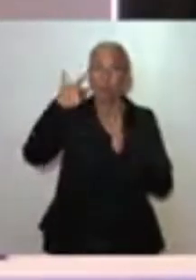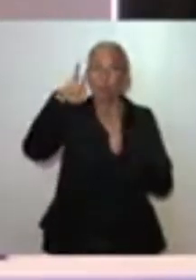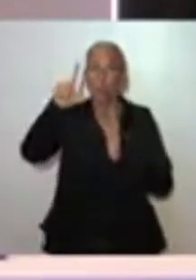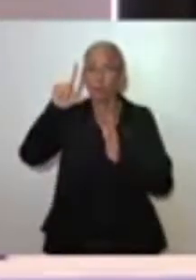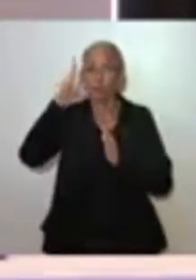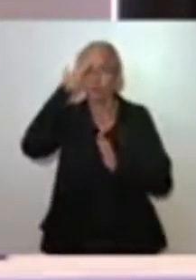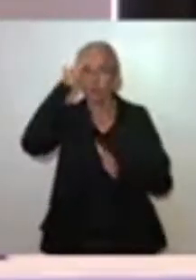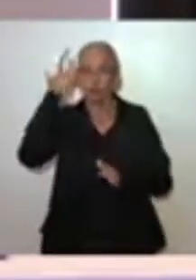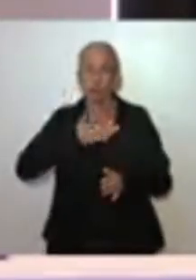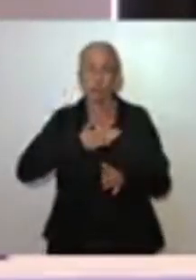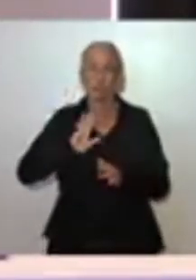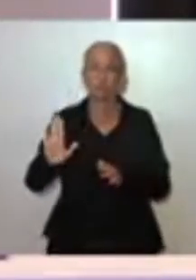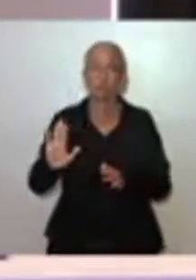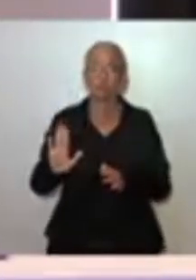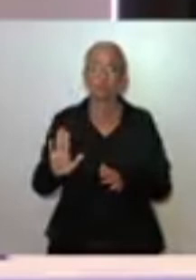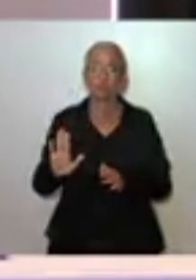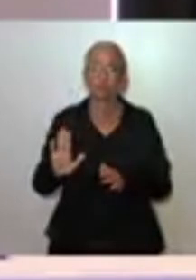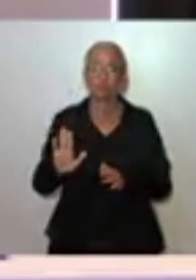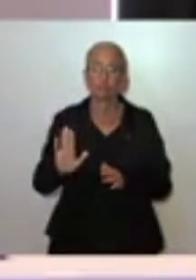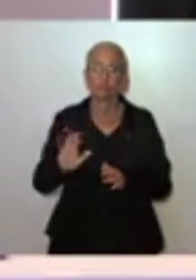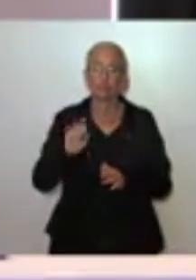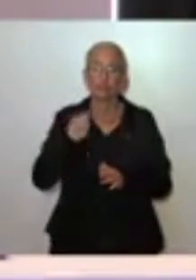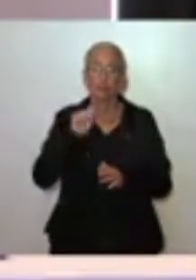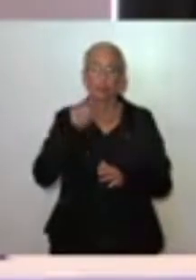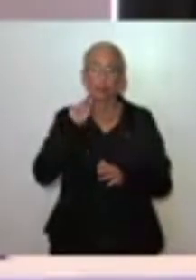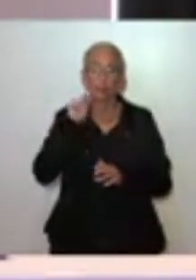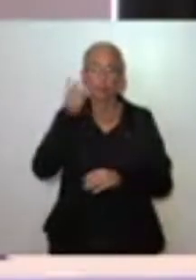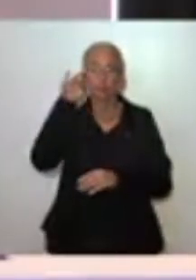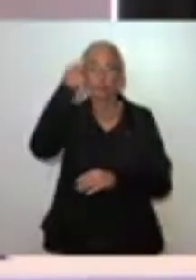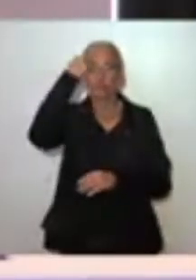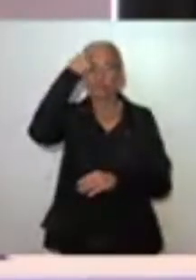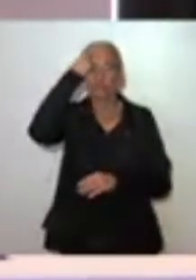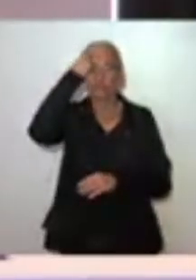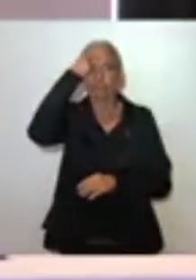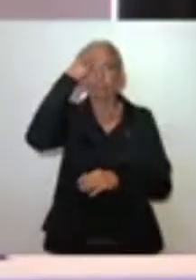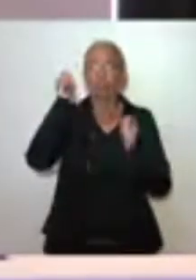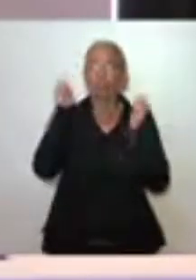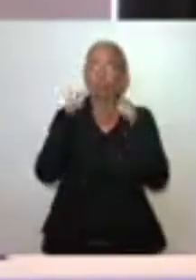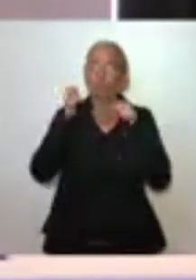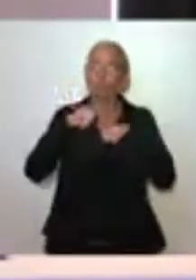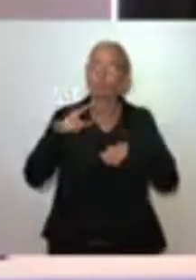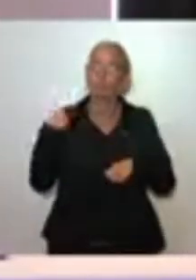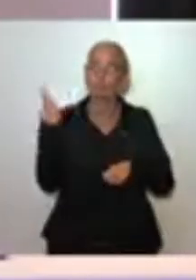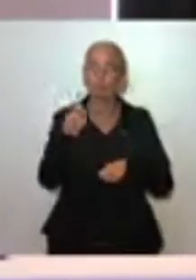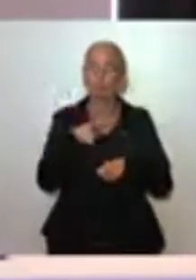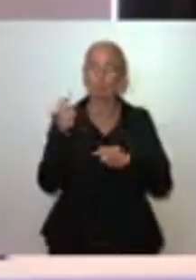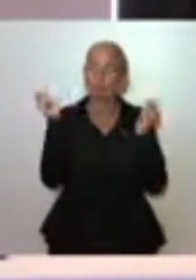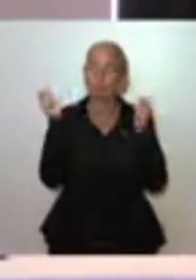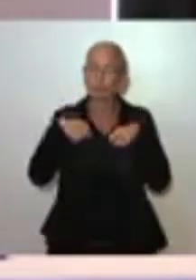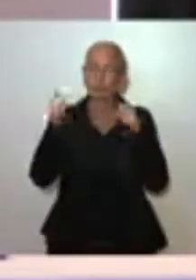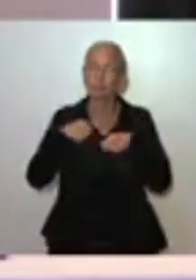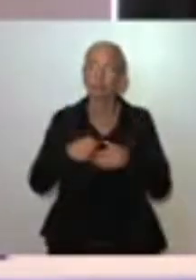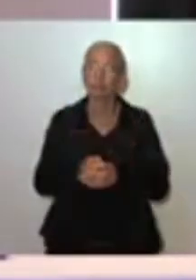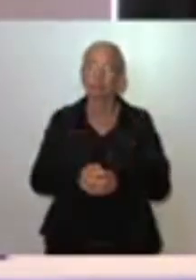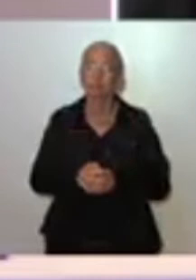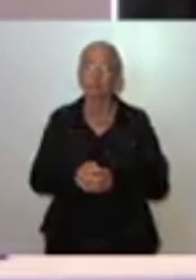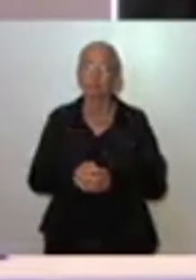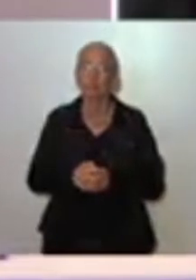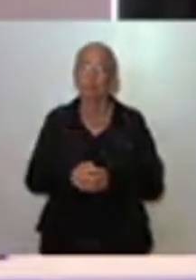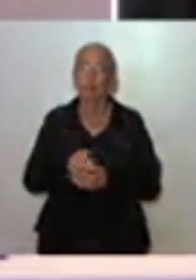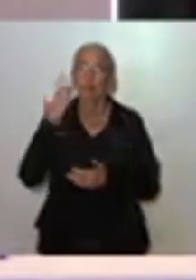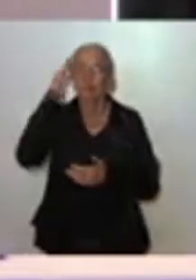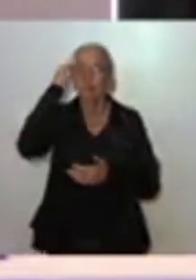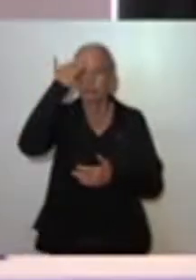e essa a mentalidade que eu acho que nós devemos Felipe